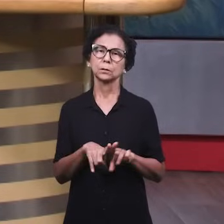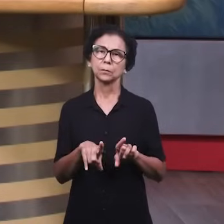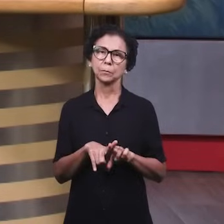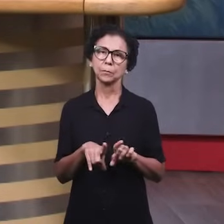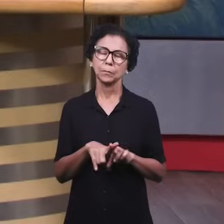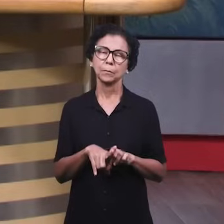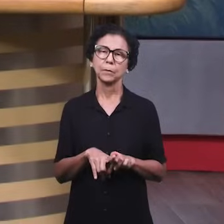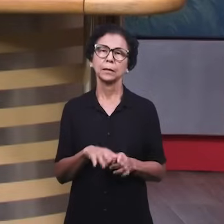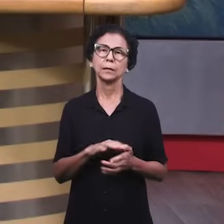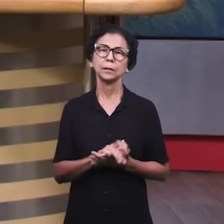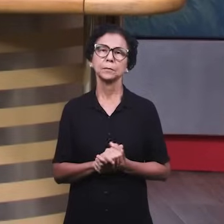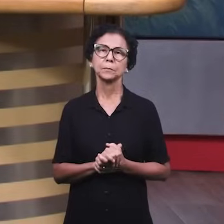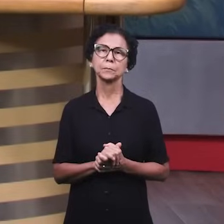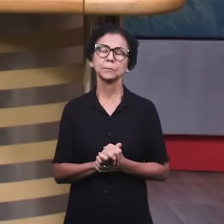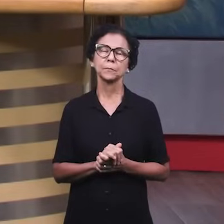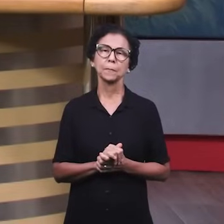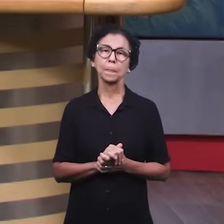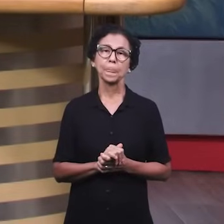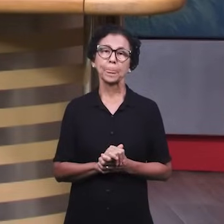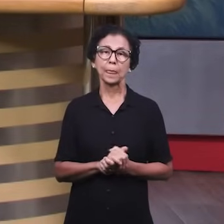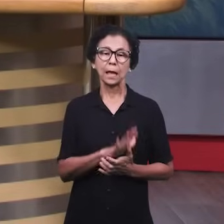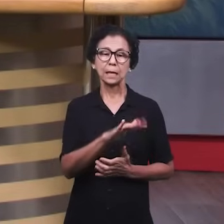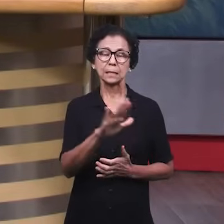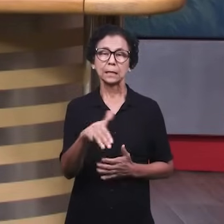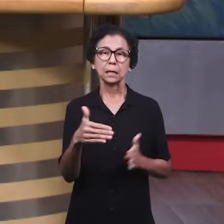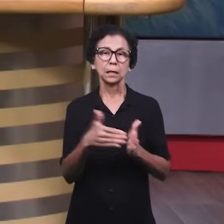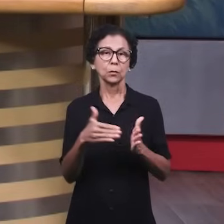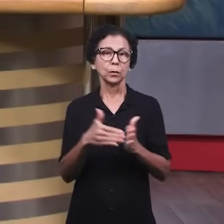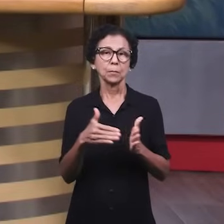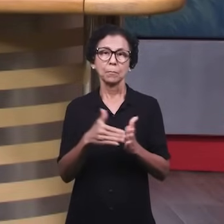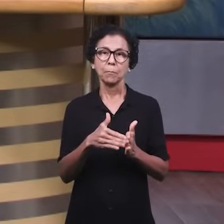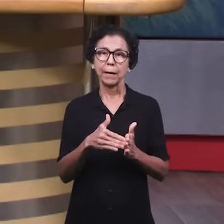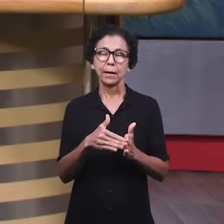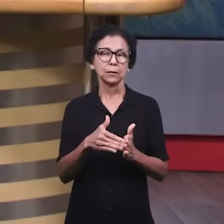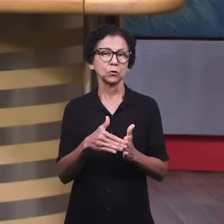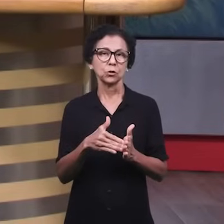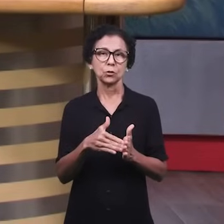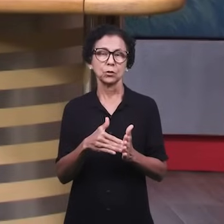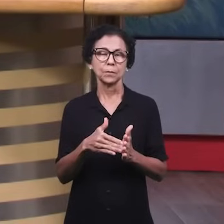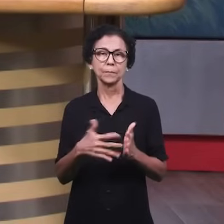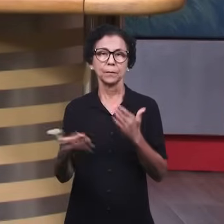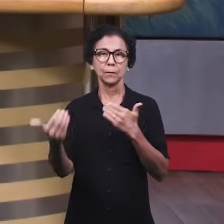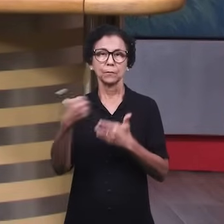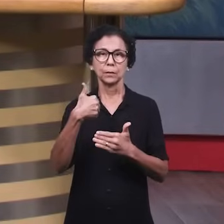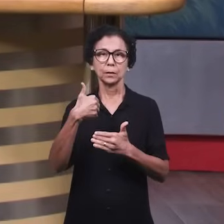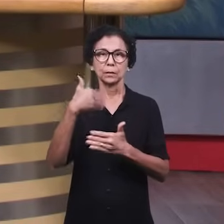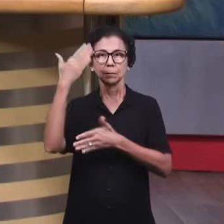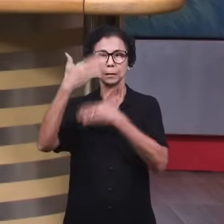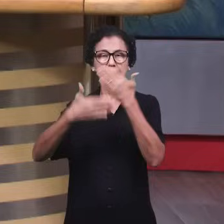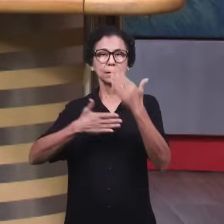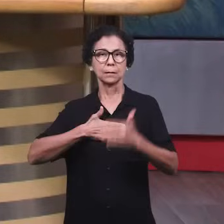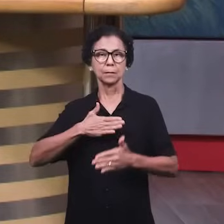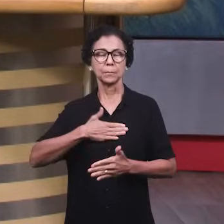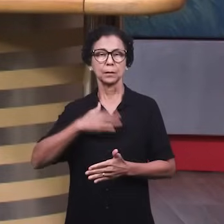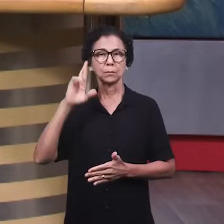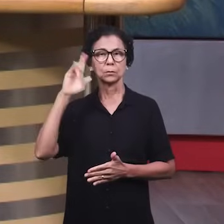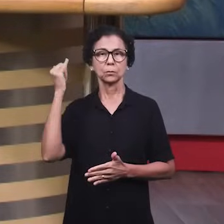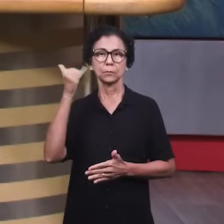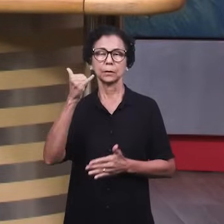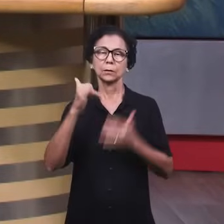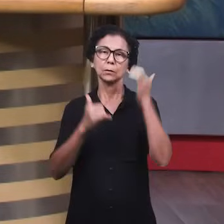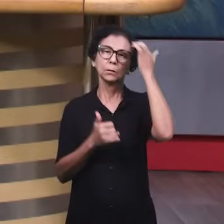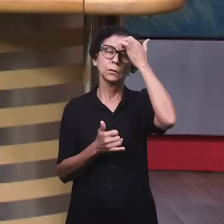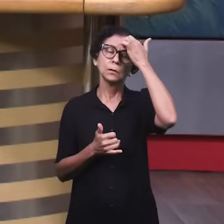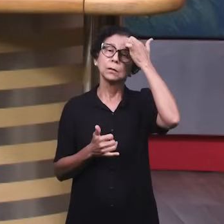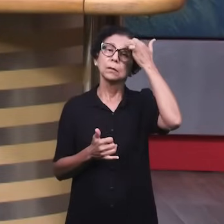essais ou seja essais de virem a mim né que são que são esses momentos a apresentação